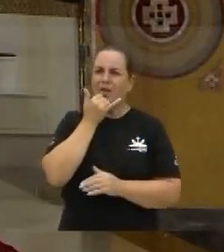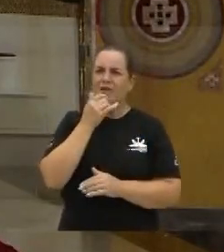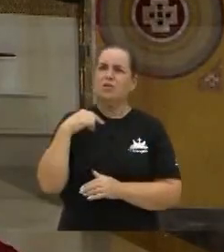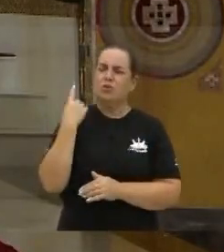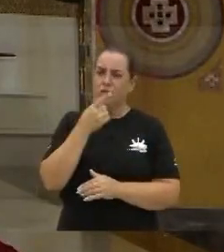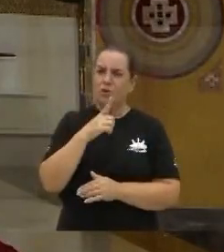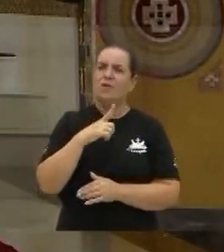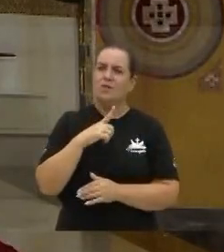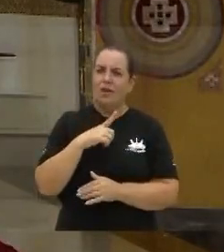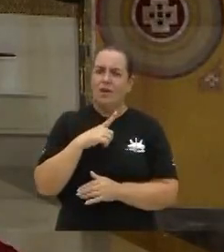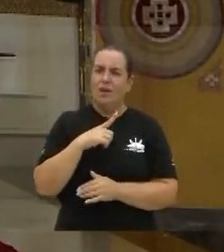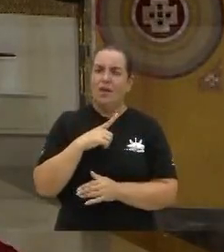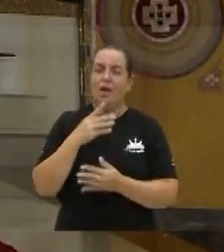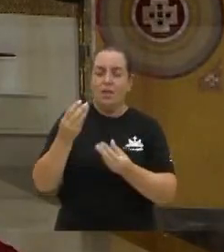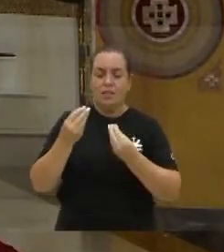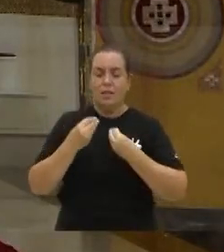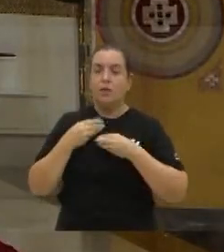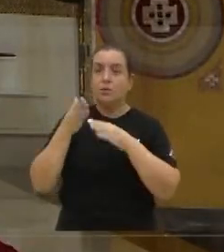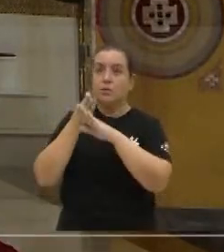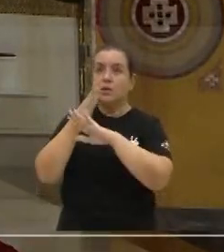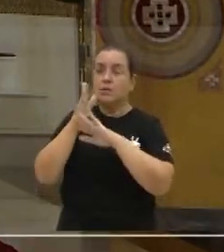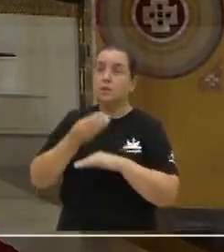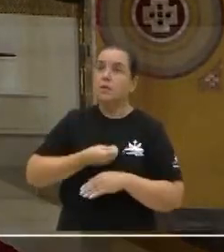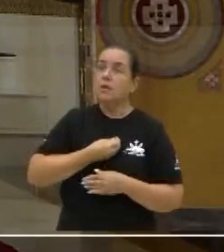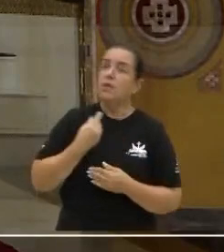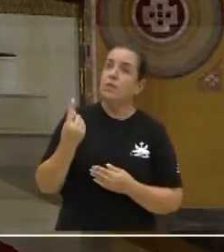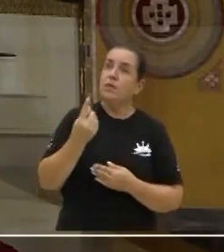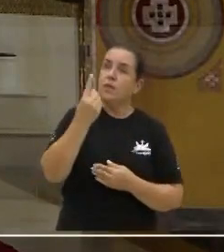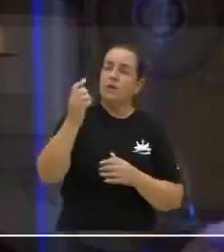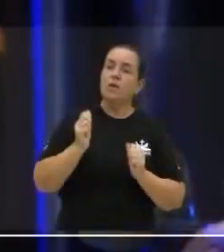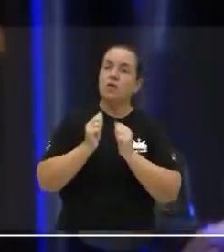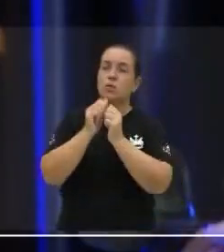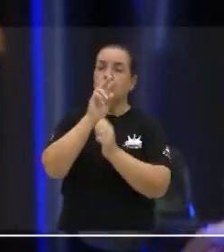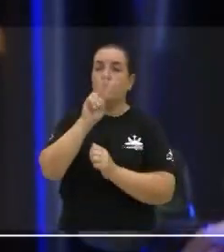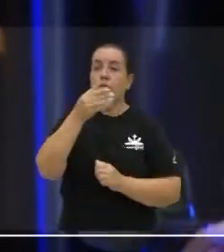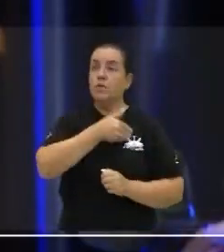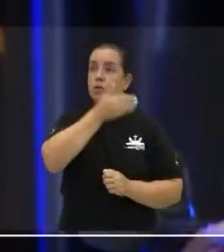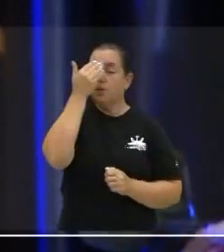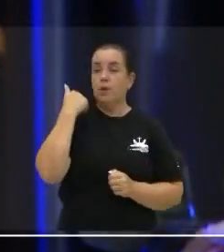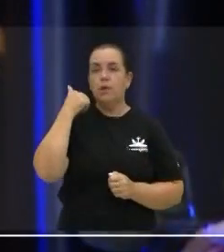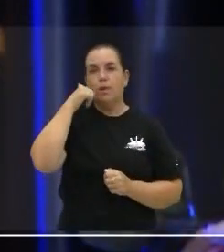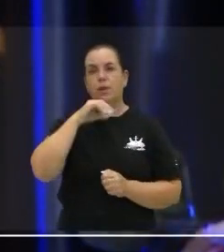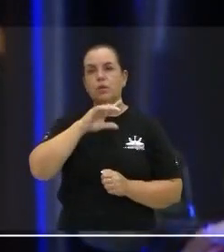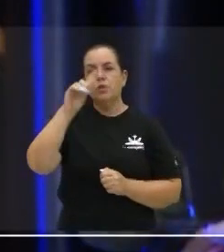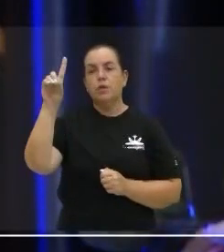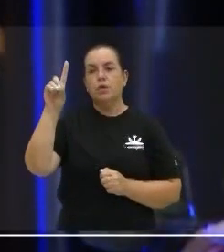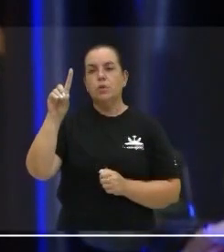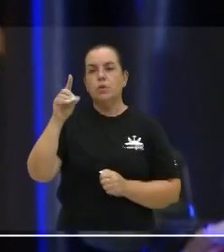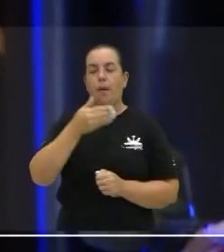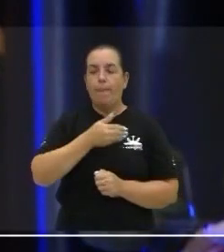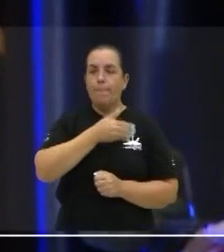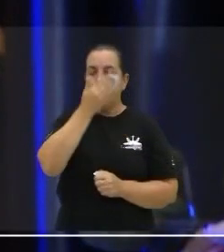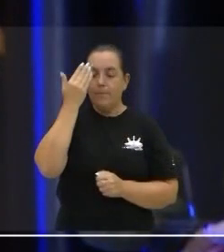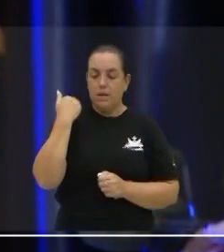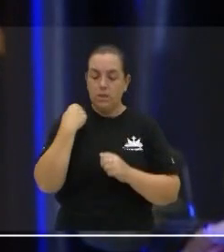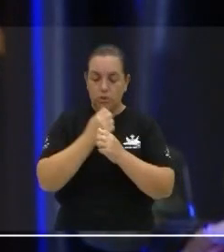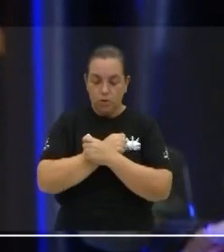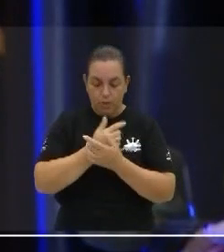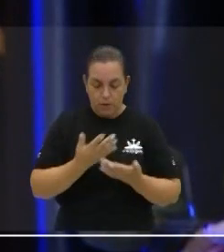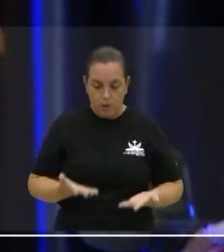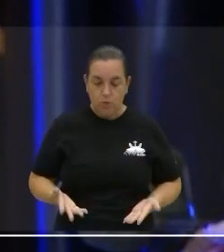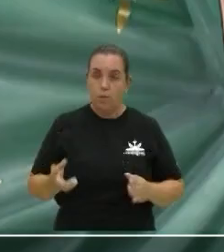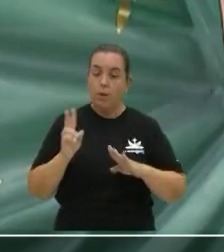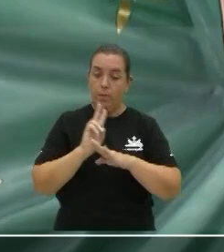todos nós. Dai-nos participar da vida eterna com a Virgem Maria, Mãe de Deus, Nossa Senhora de Guadalupe, nossa